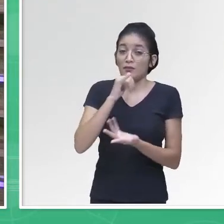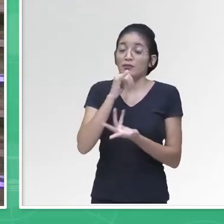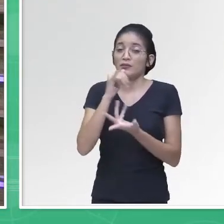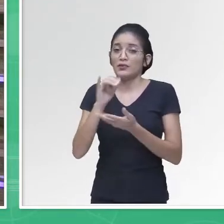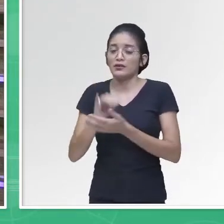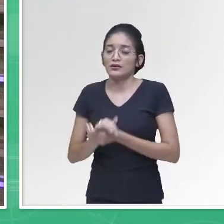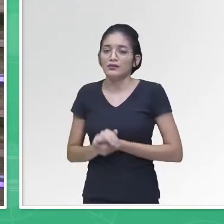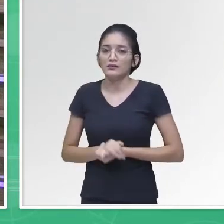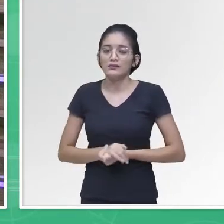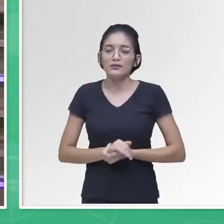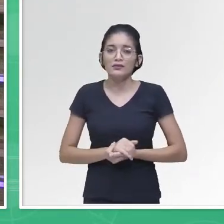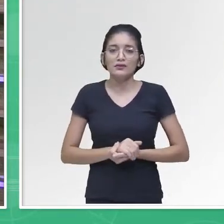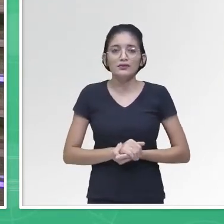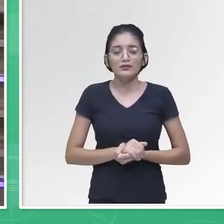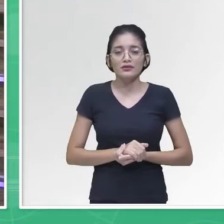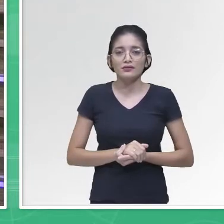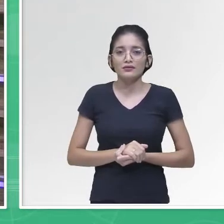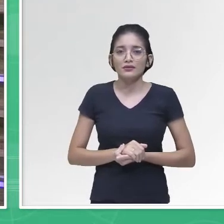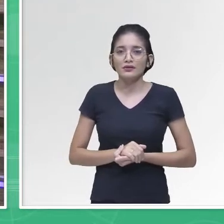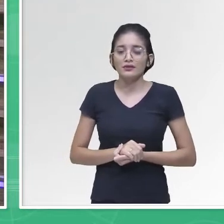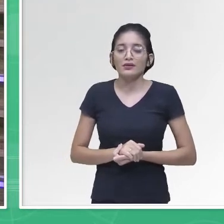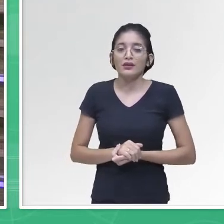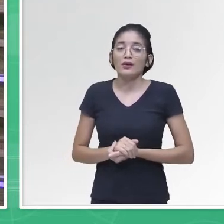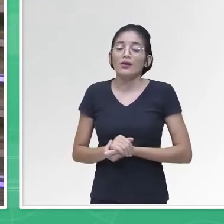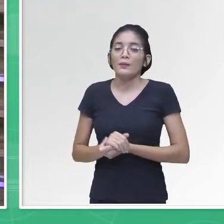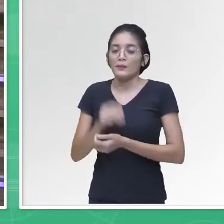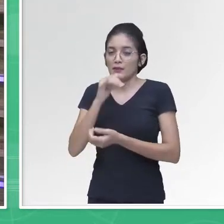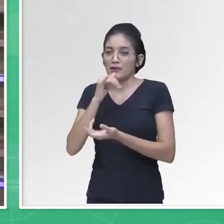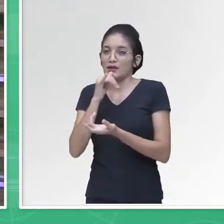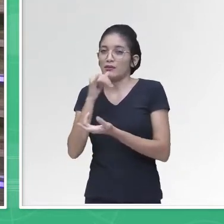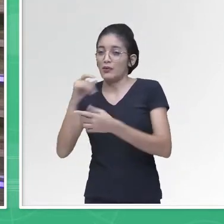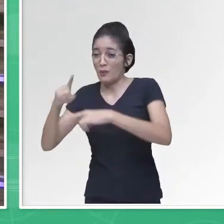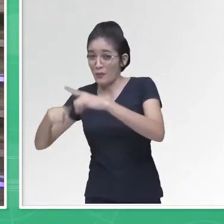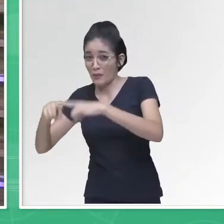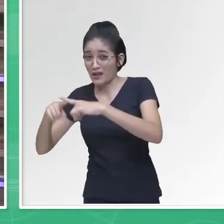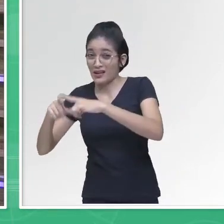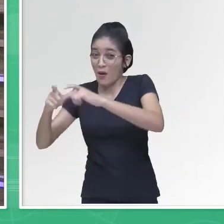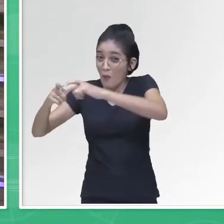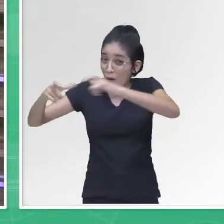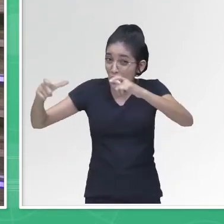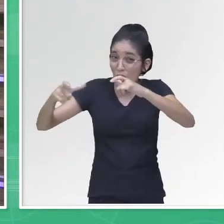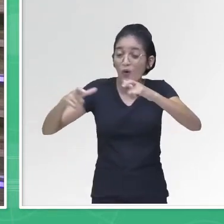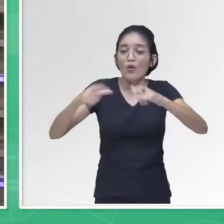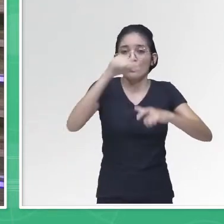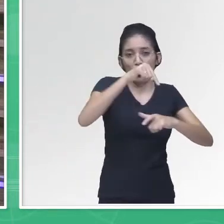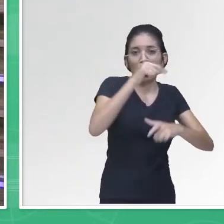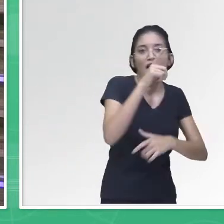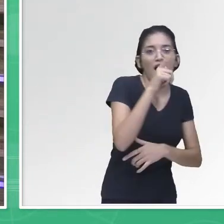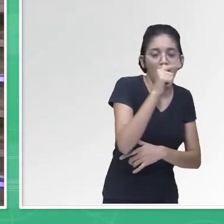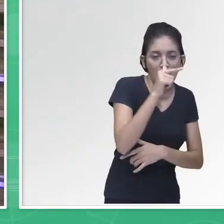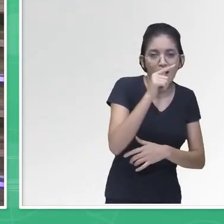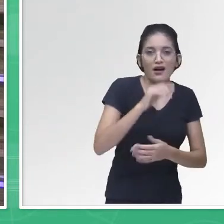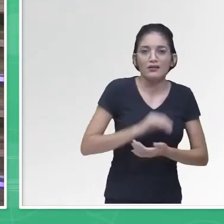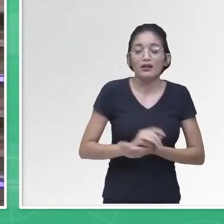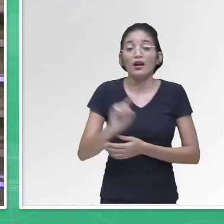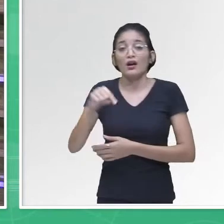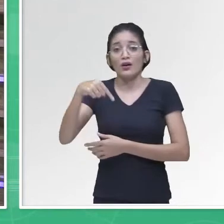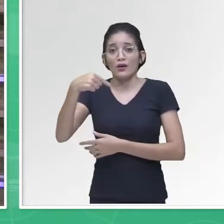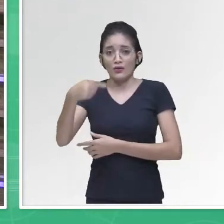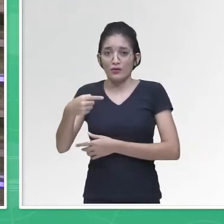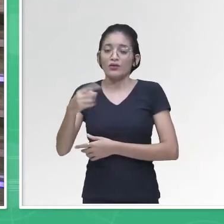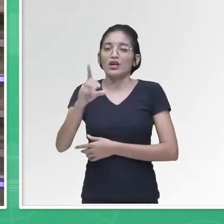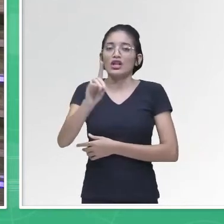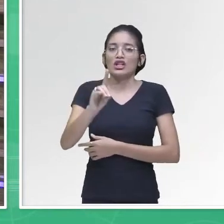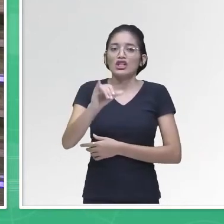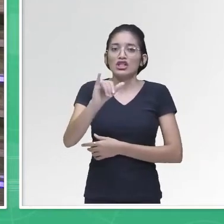maior comparada do solvente. E uma solução diluída é quando você tem mais